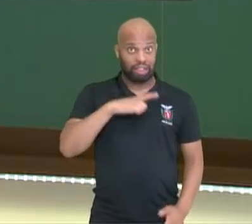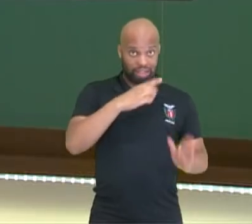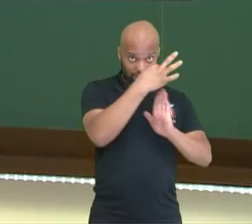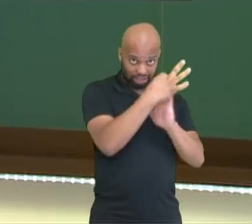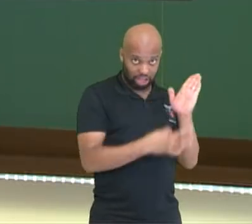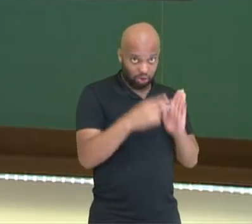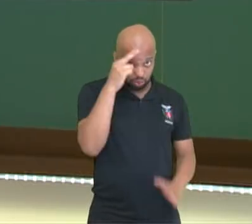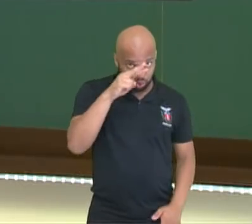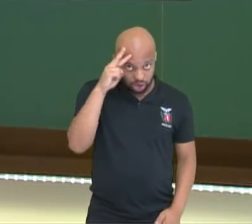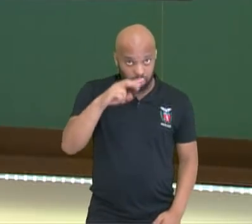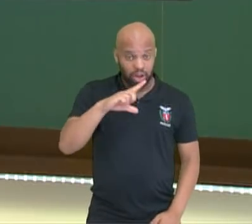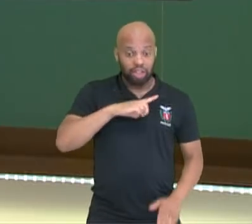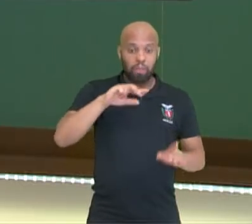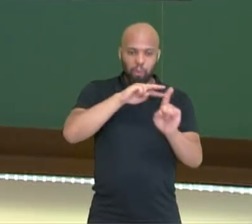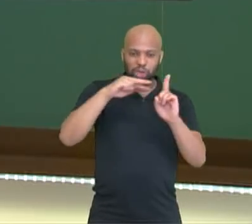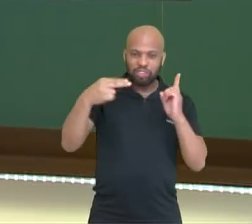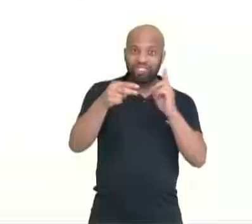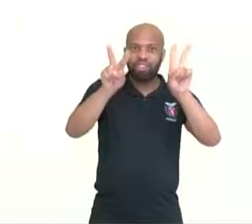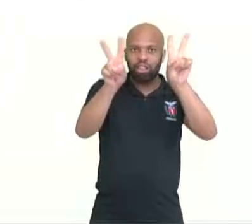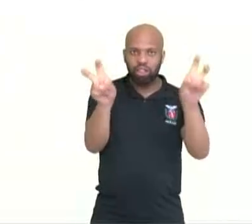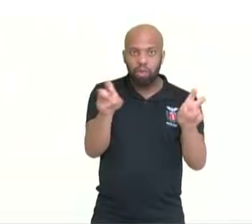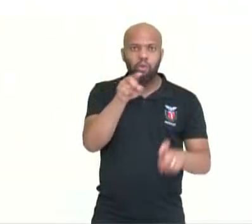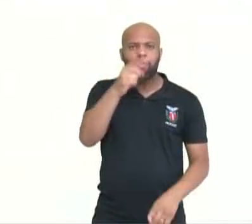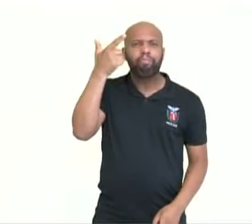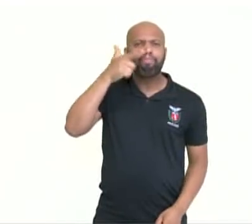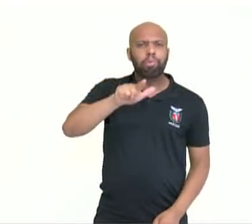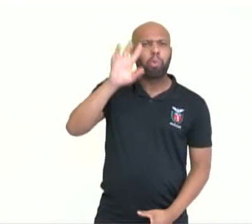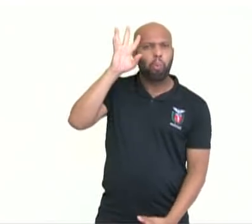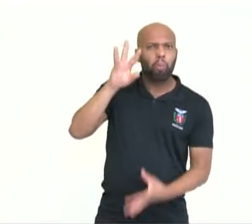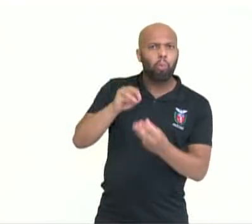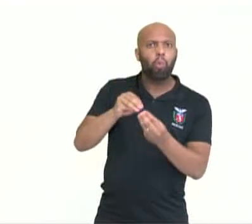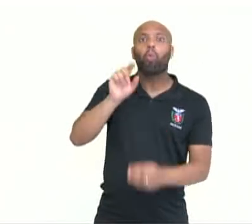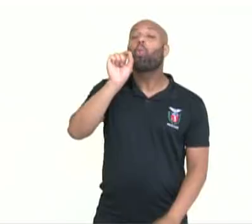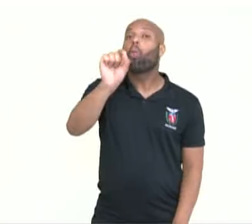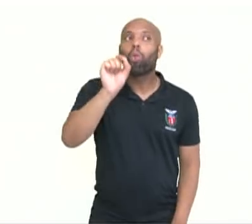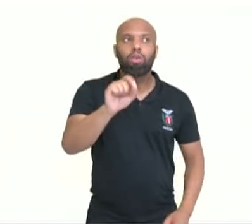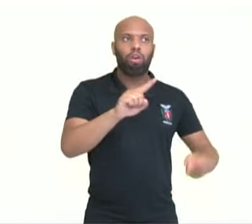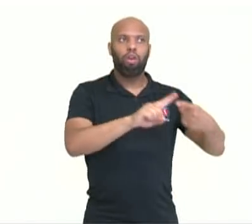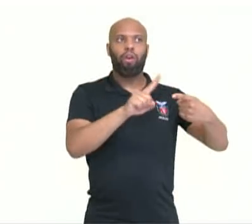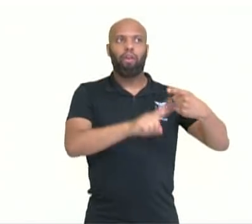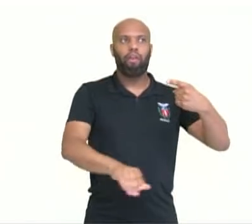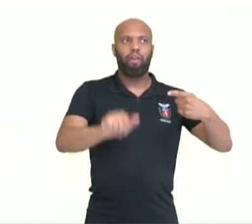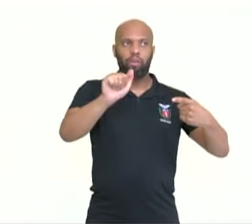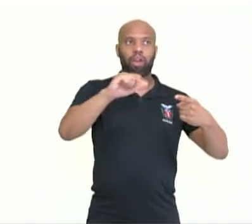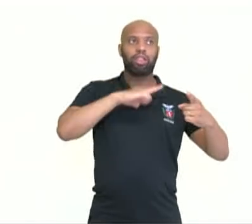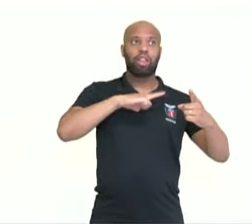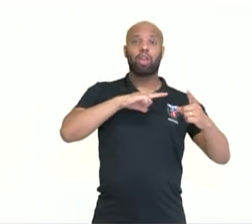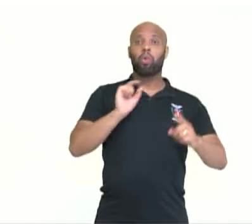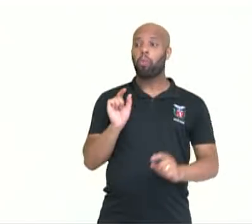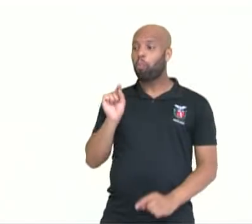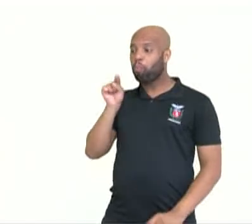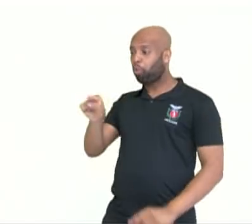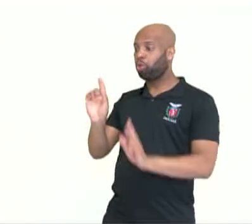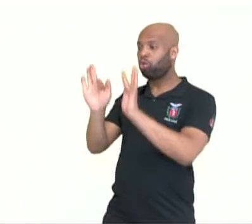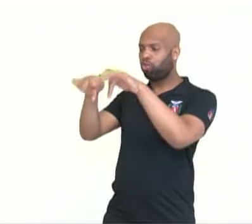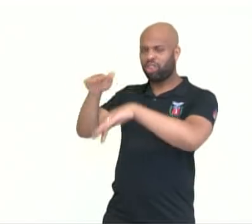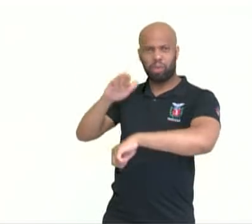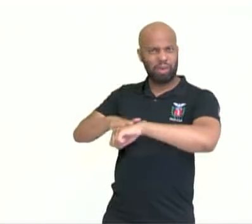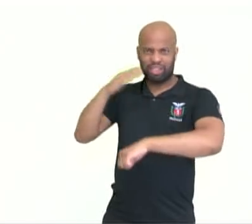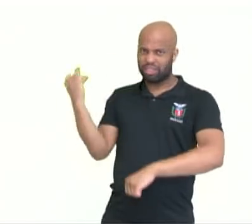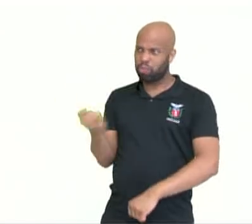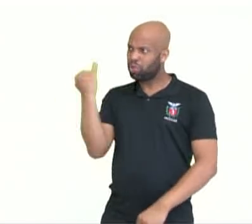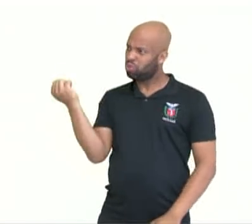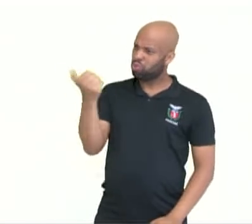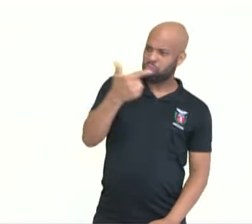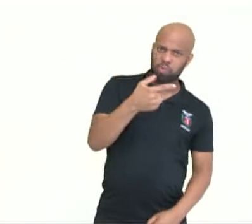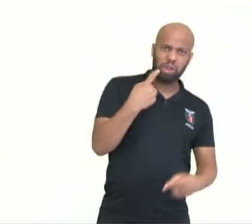texto Pontos de Vista, é possível compreender que, letra A, o ponto final é o mais importante porque